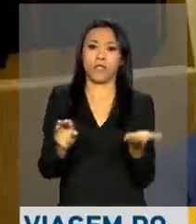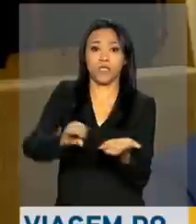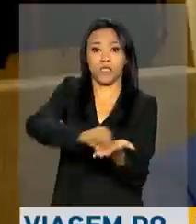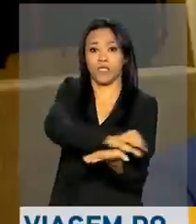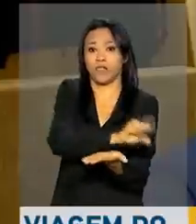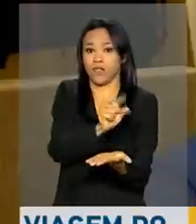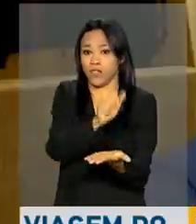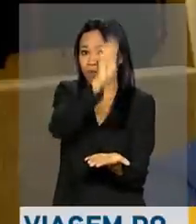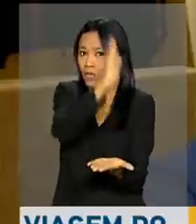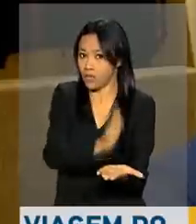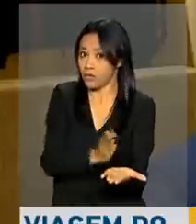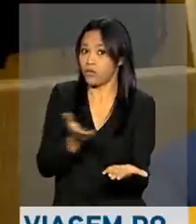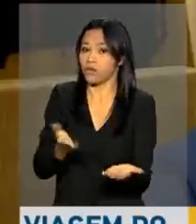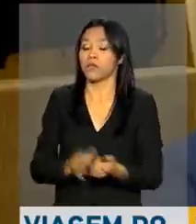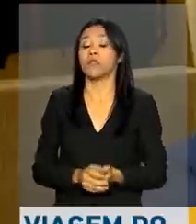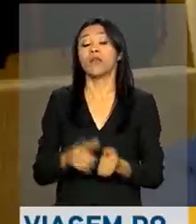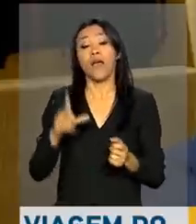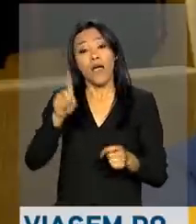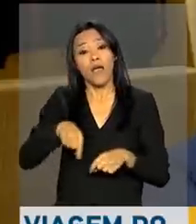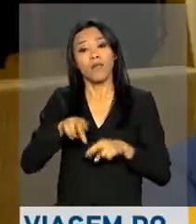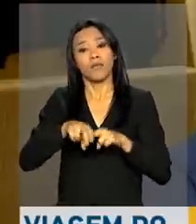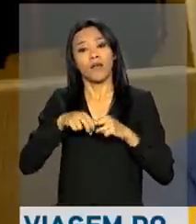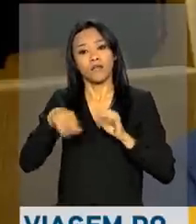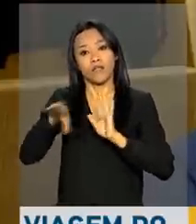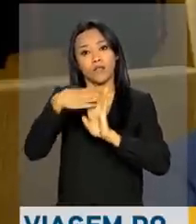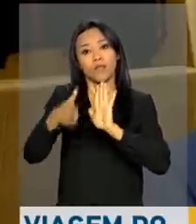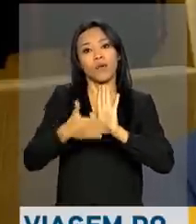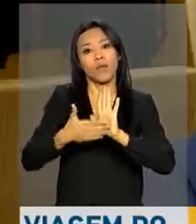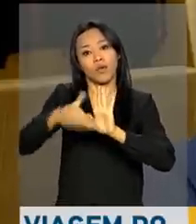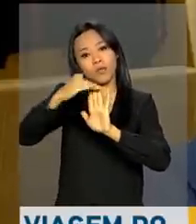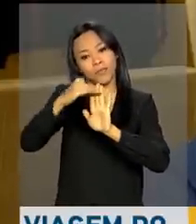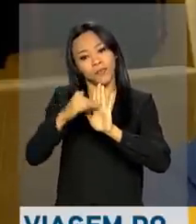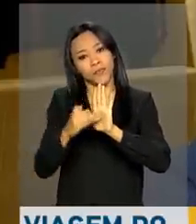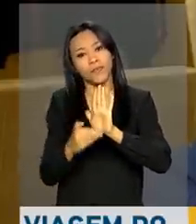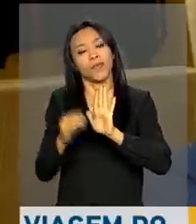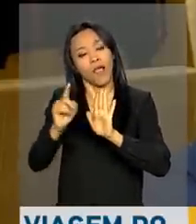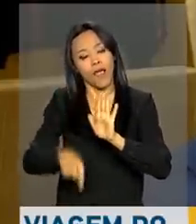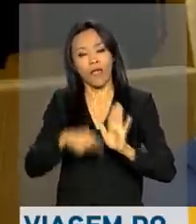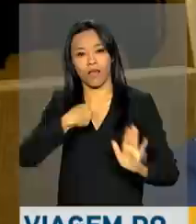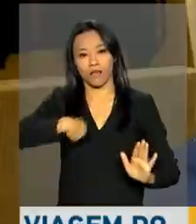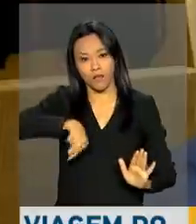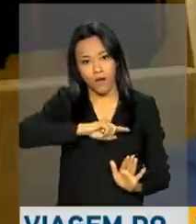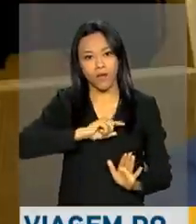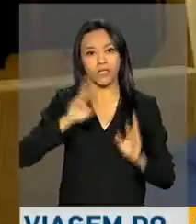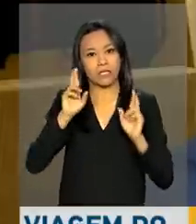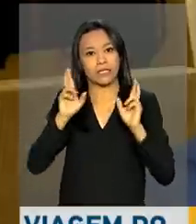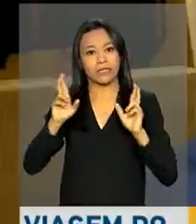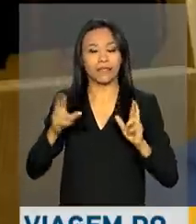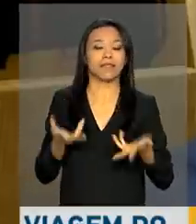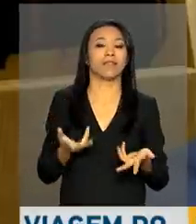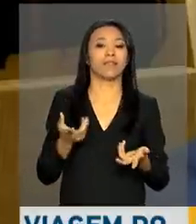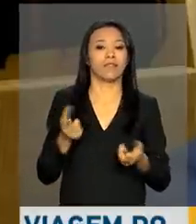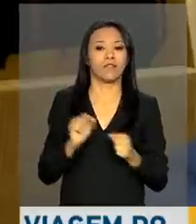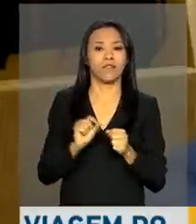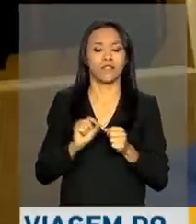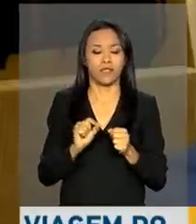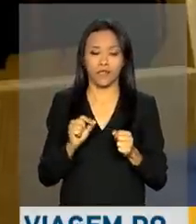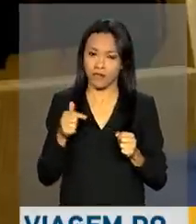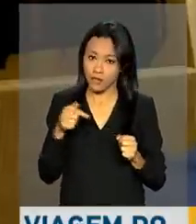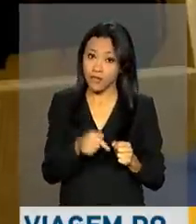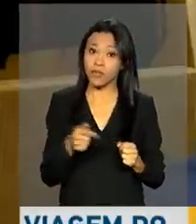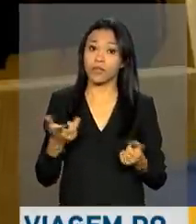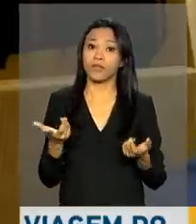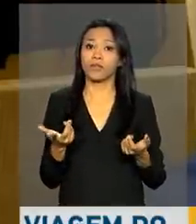agenda das reformas, da desburocratização. E essa é a nossa expectativa de fazer isso